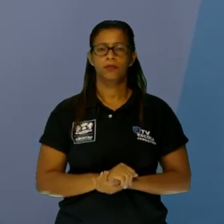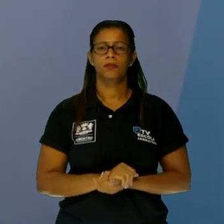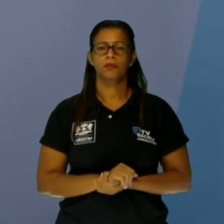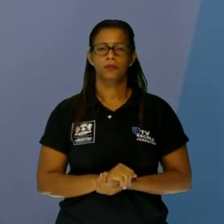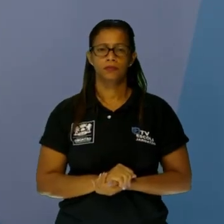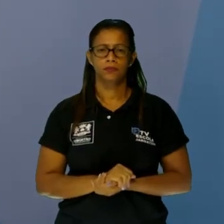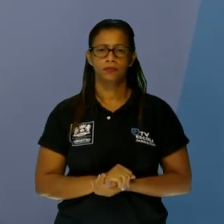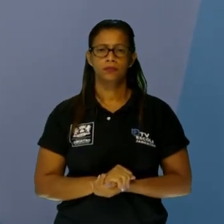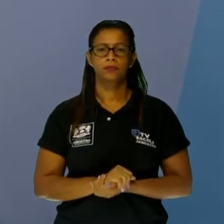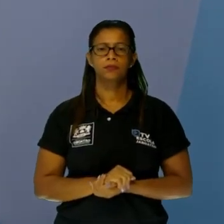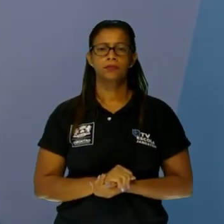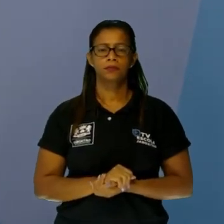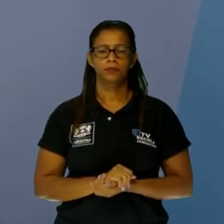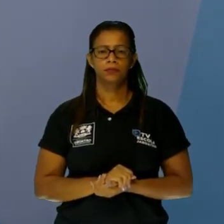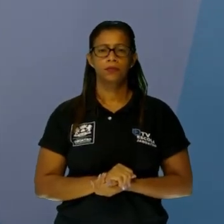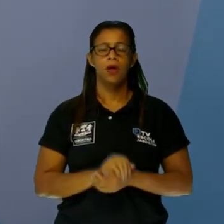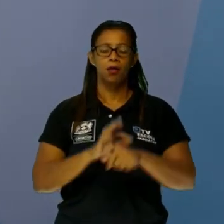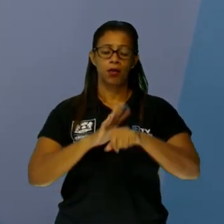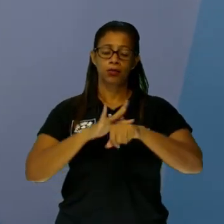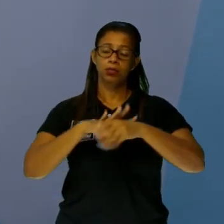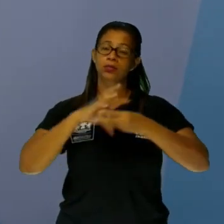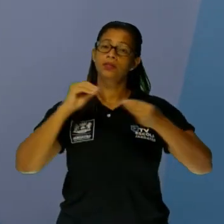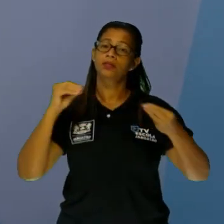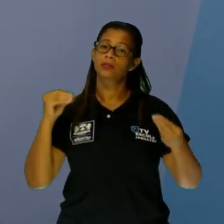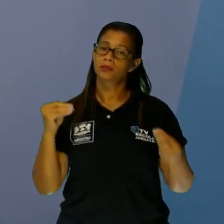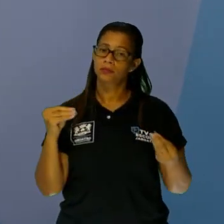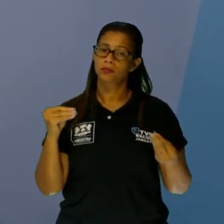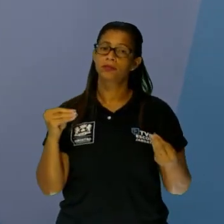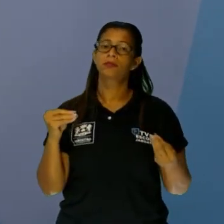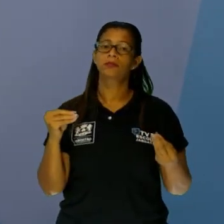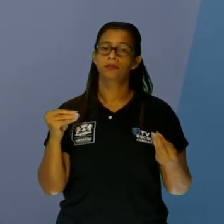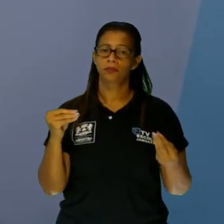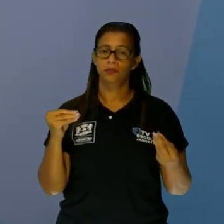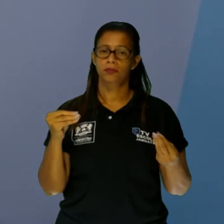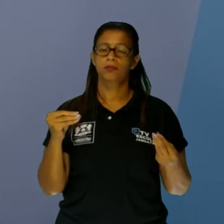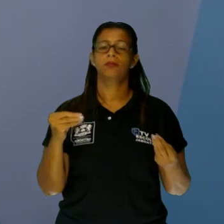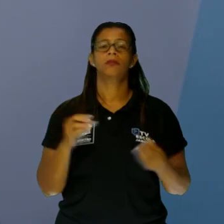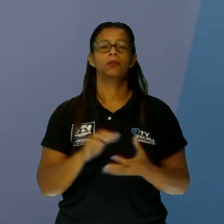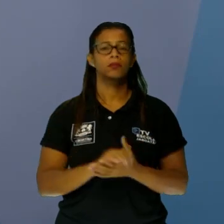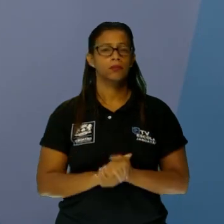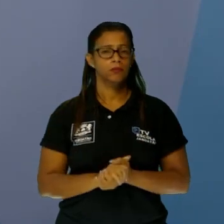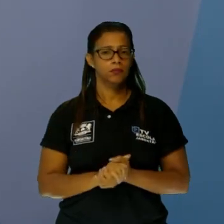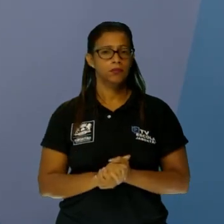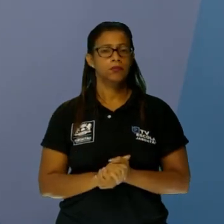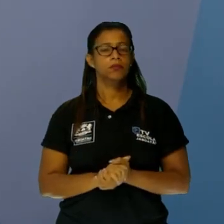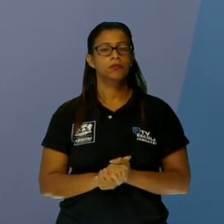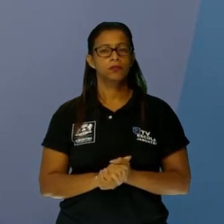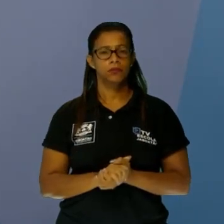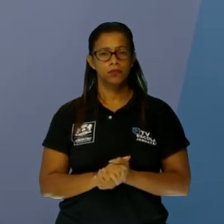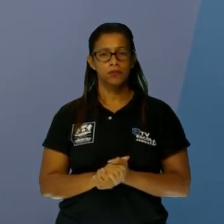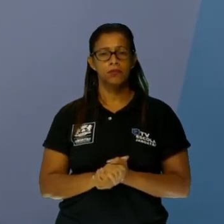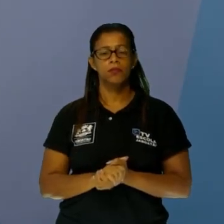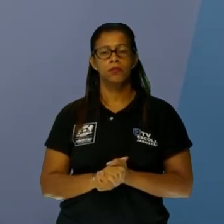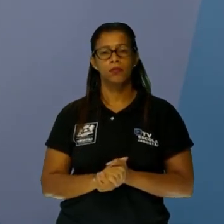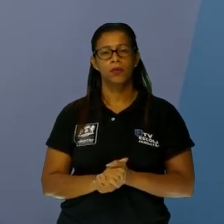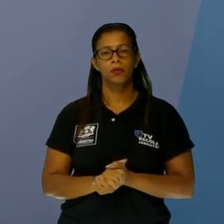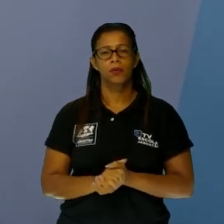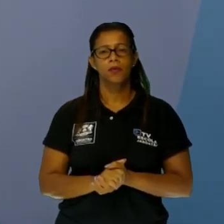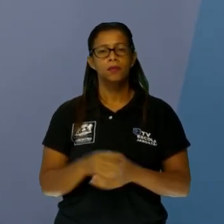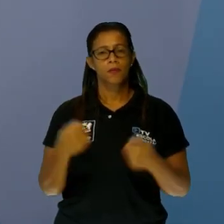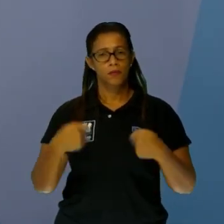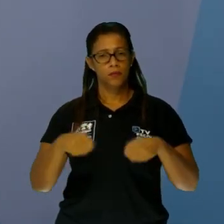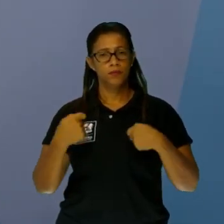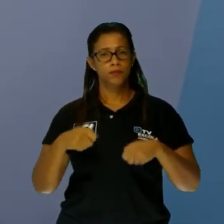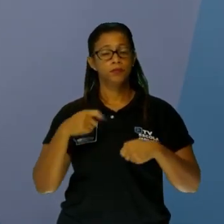né, se curar, para que eles possam ter o atendimento necessário e correto